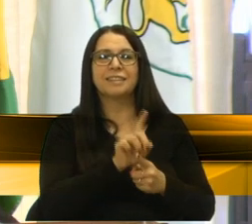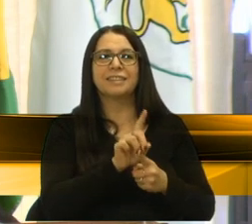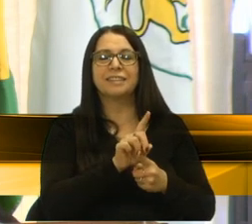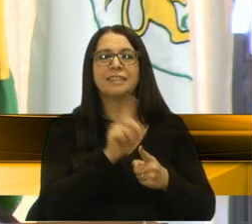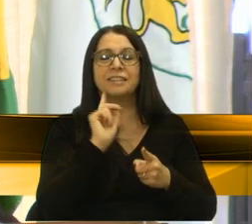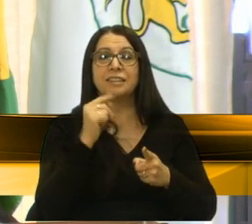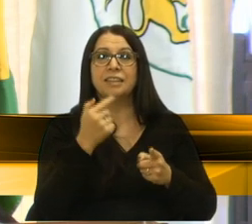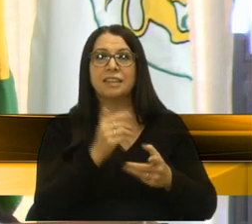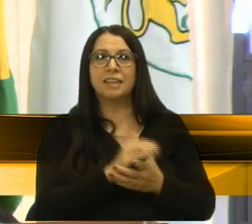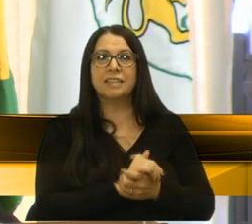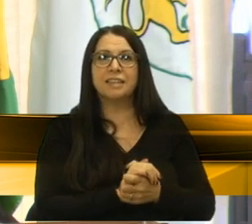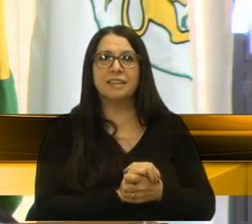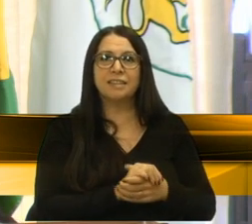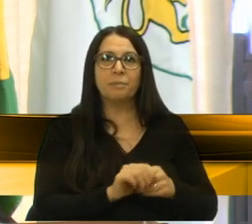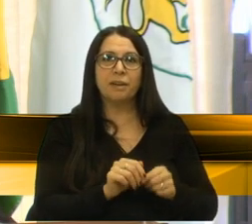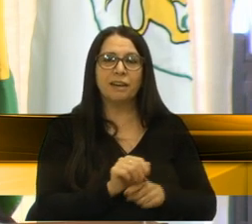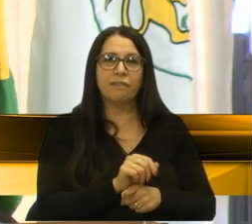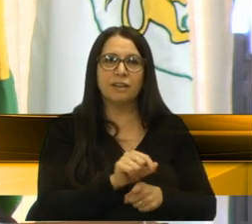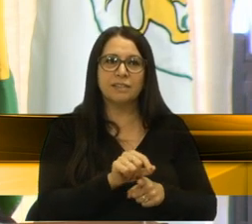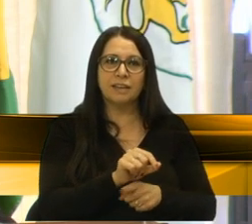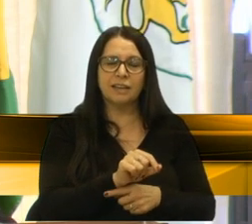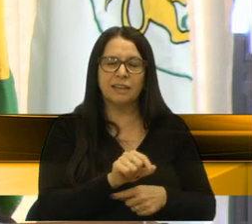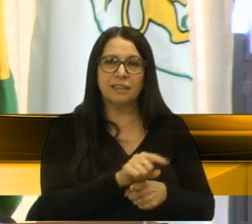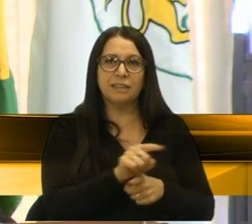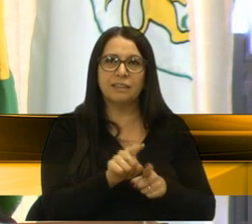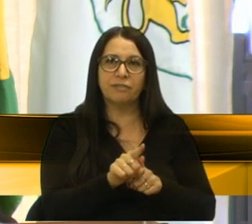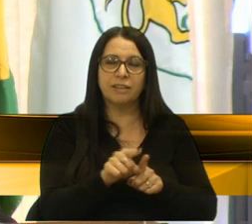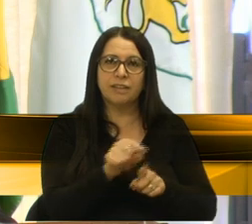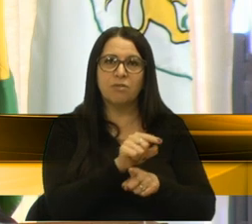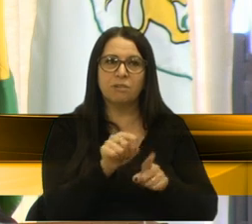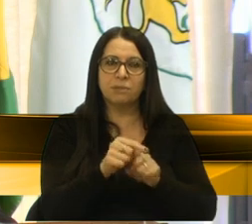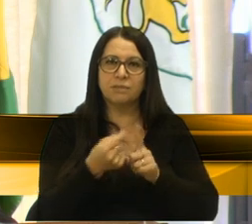pé, uns encostados nos outros.